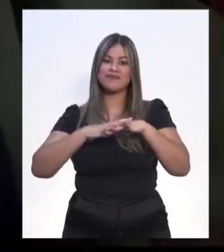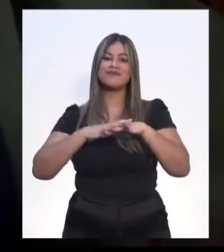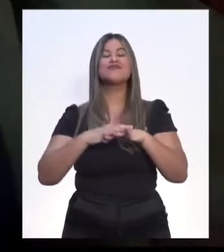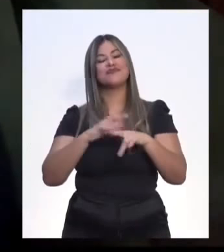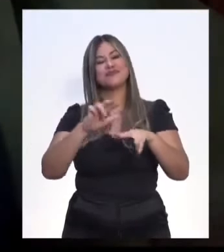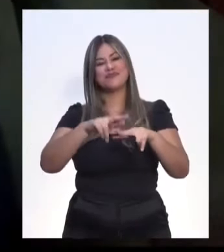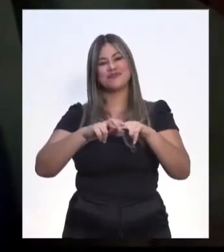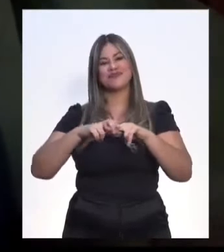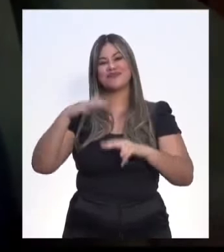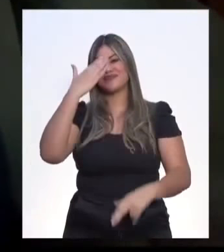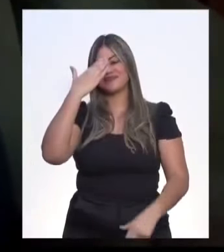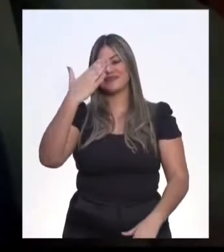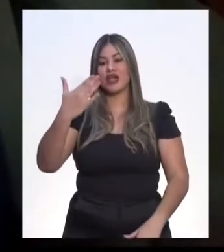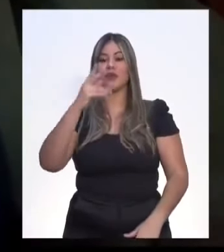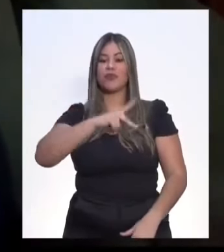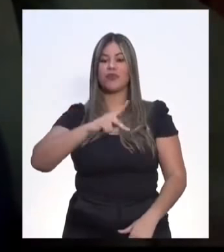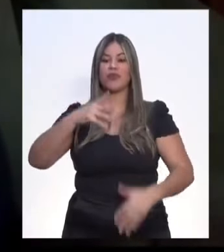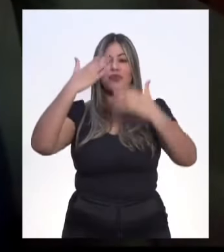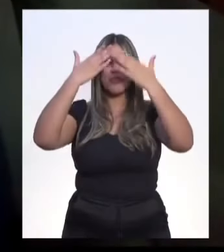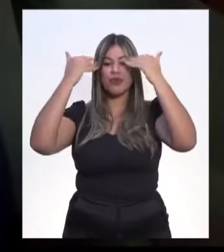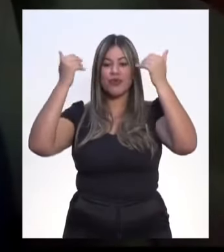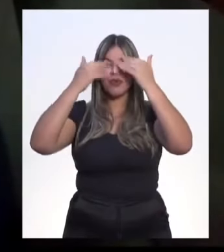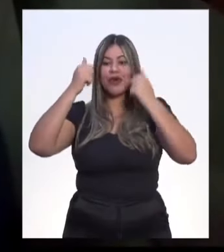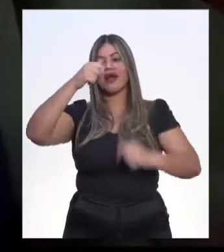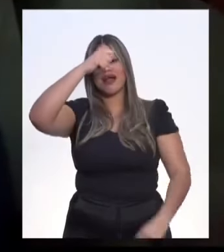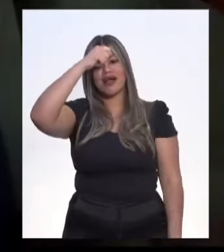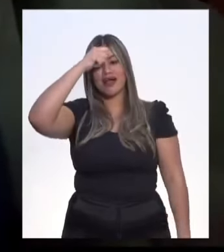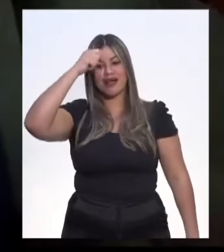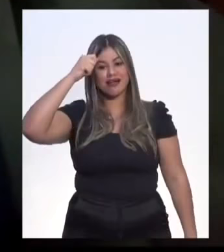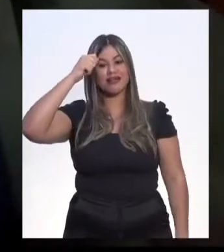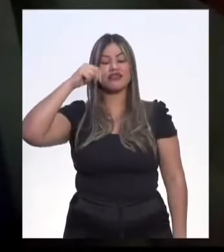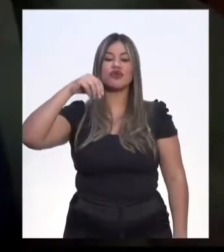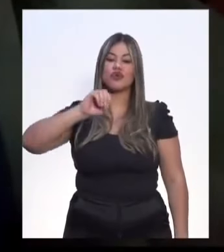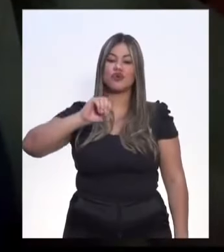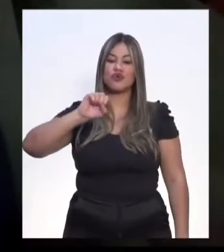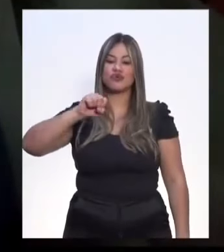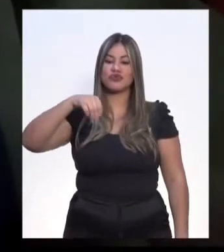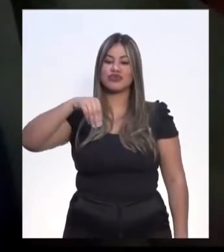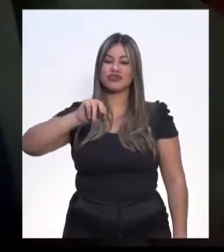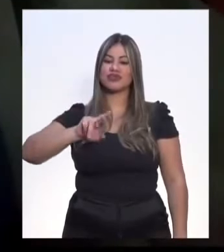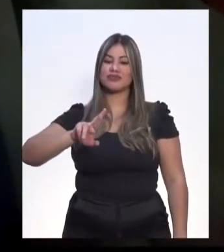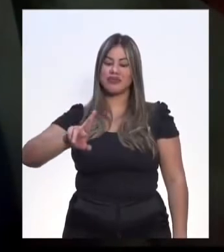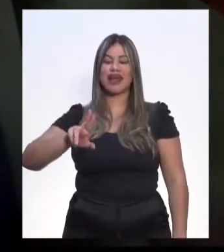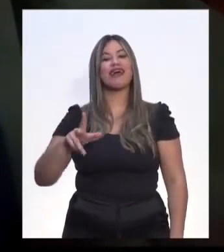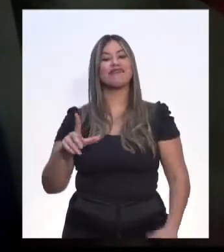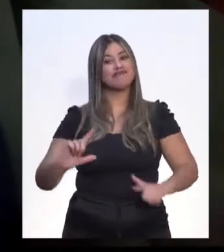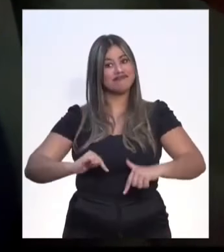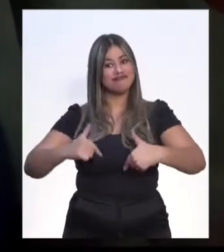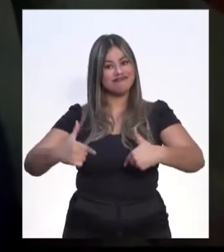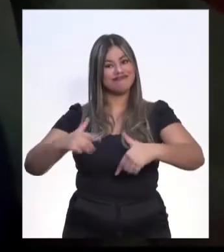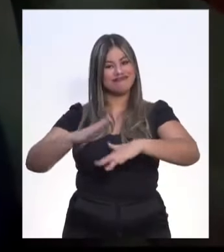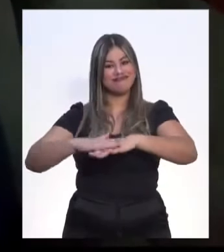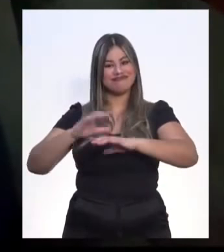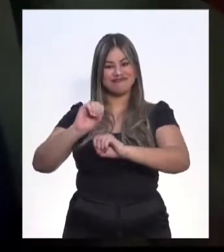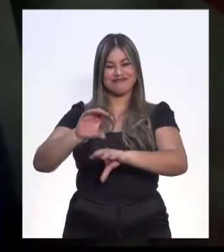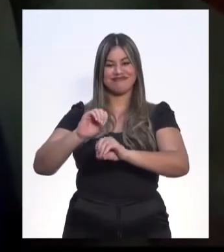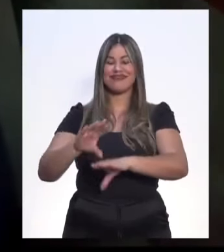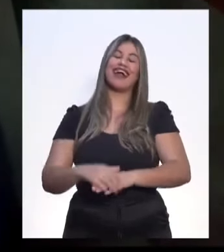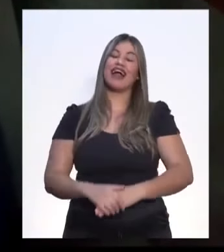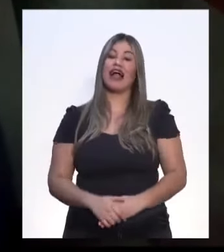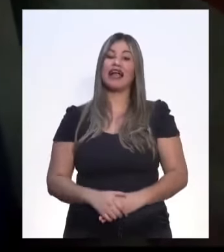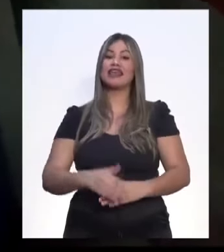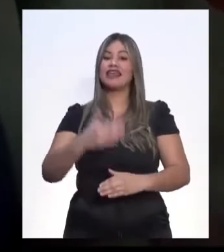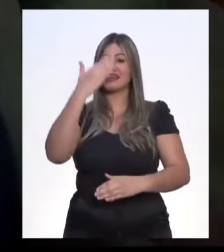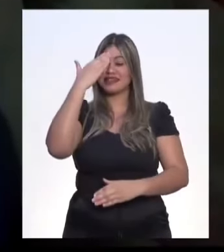por isso eu queria agradecer ao Jonas Osmar e Alessandra pela iniciativa e agradecer por me